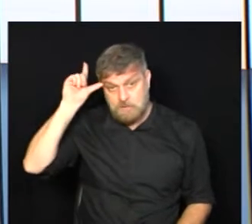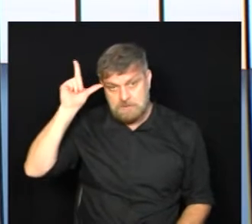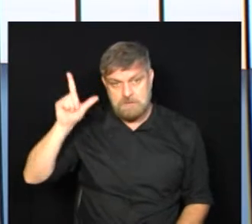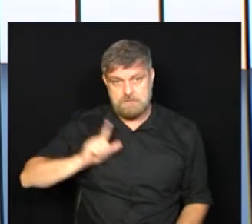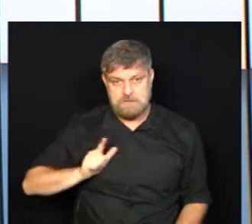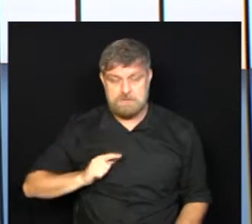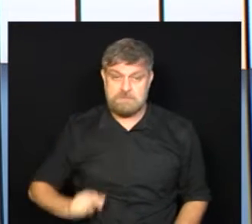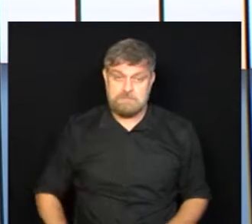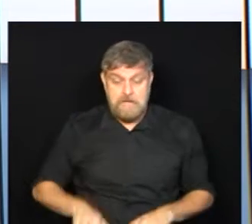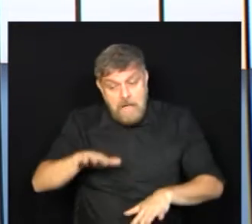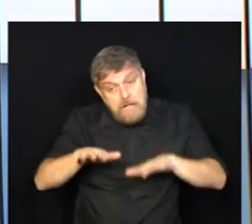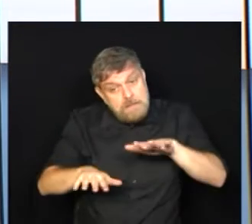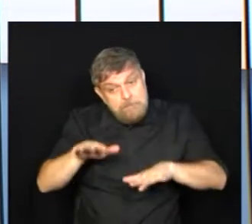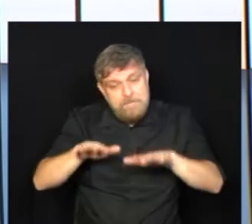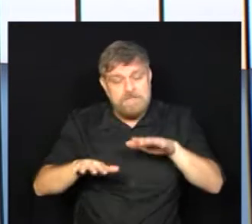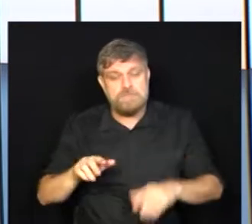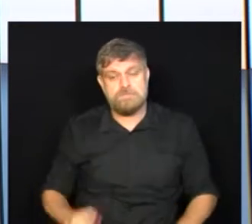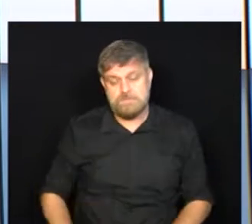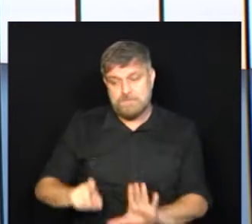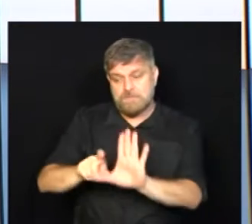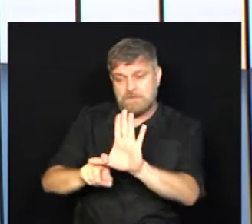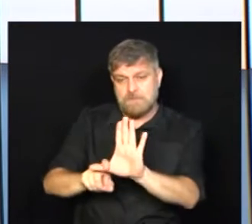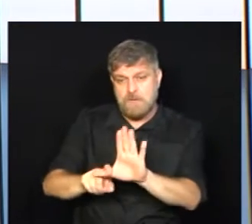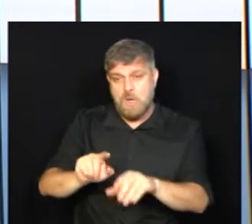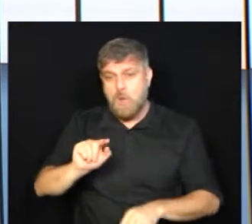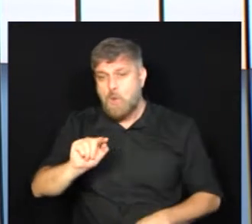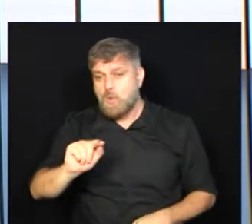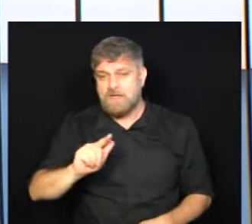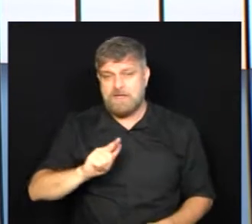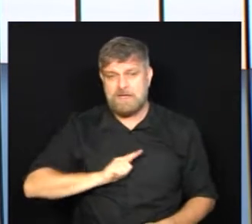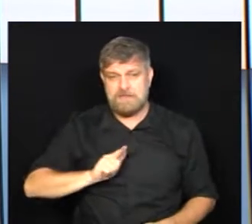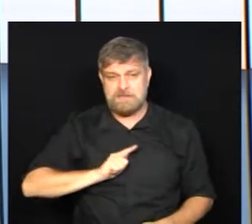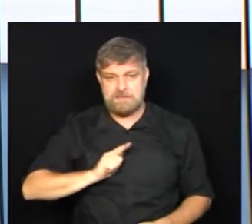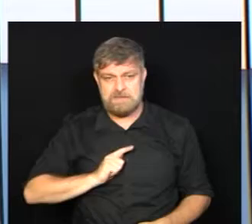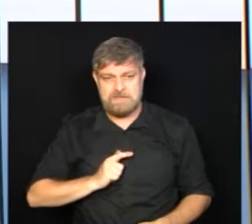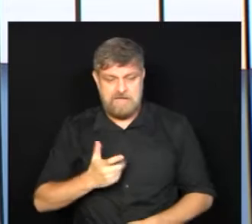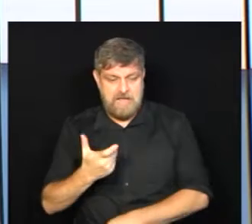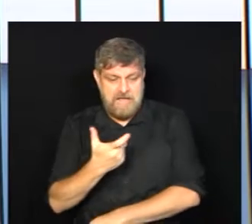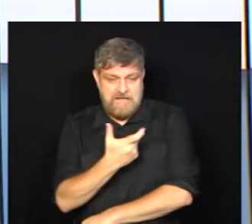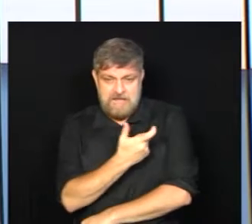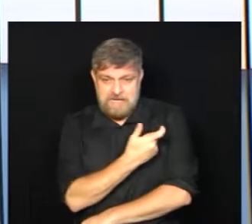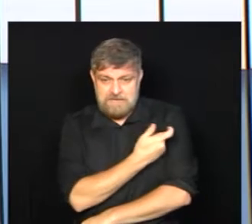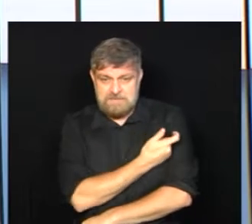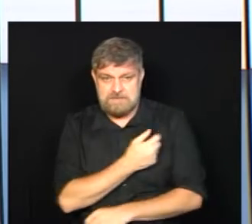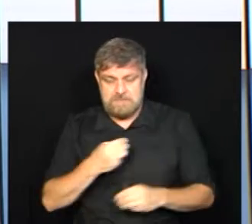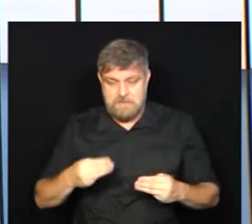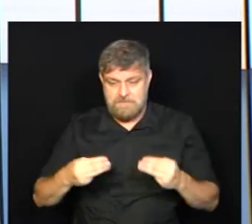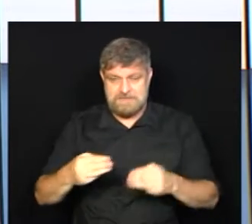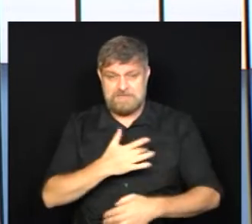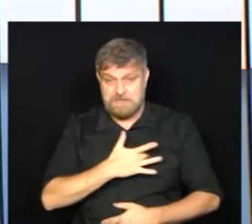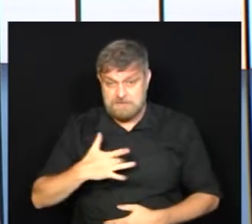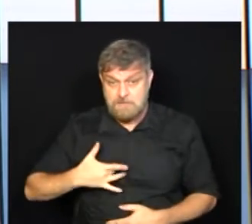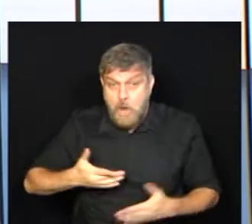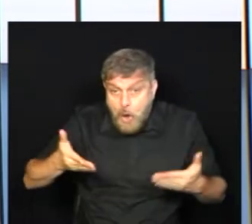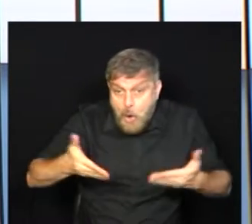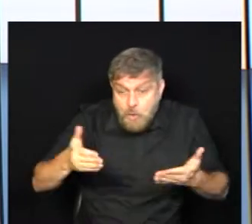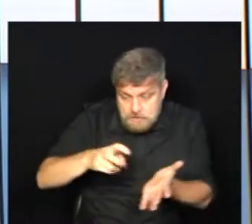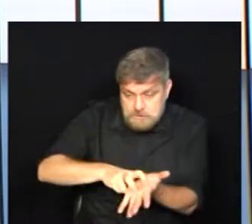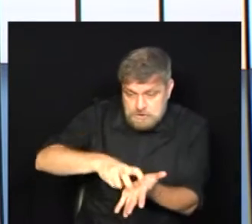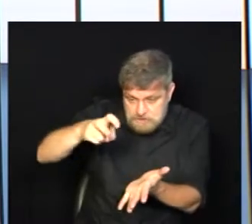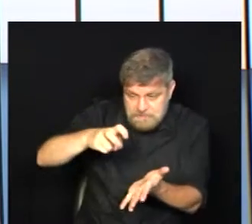nota, tudo dependia aí da chegada dessas vacinas pelo Ministério da Saúde. Mas hoje de